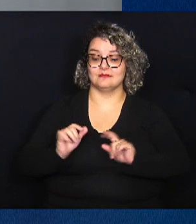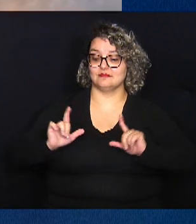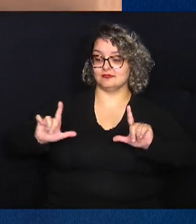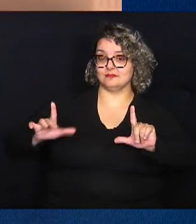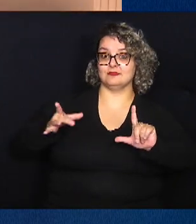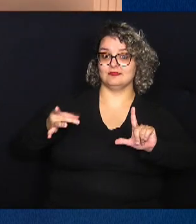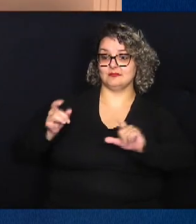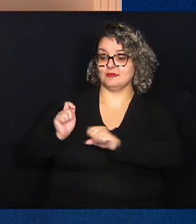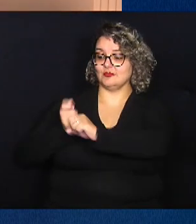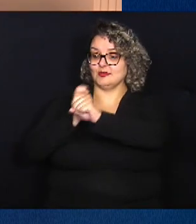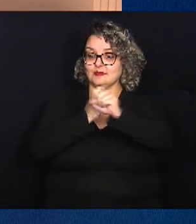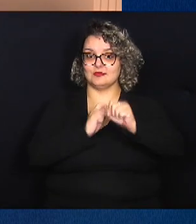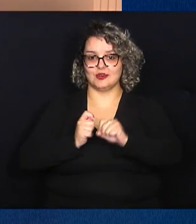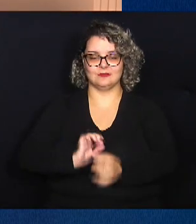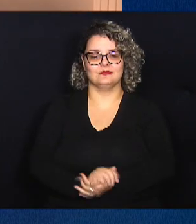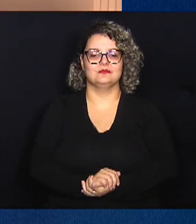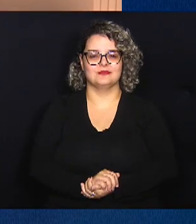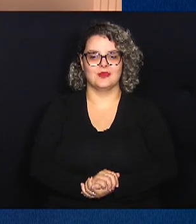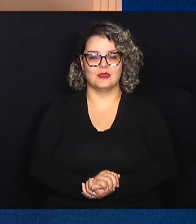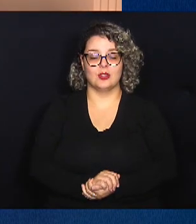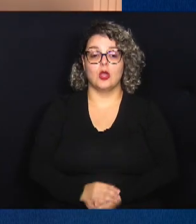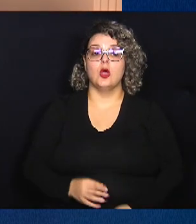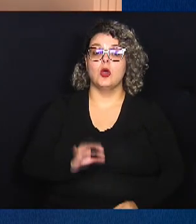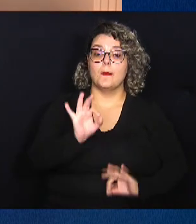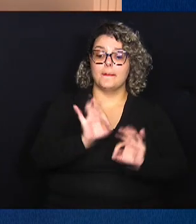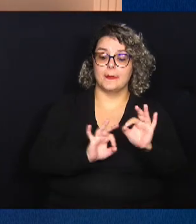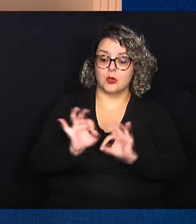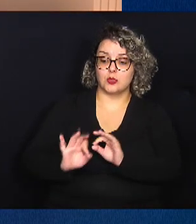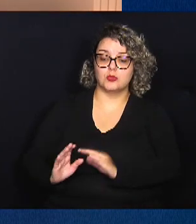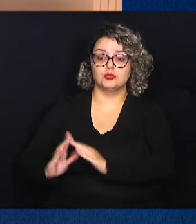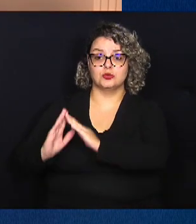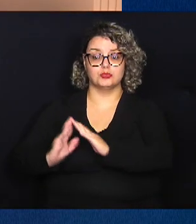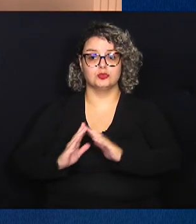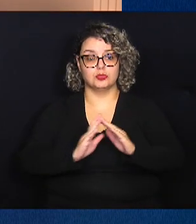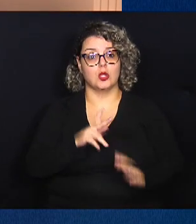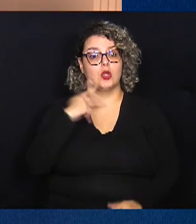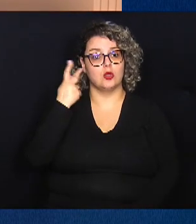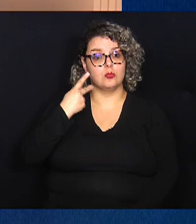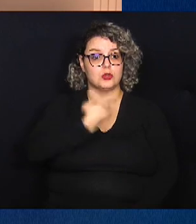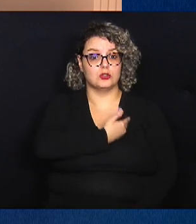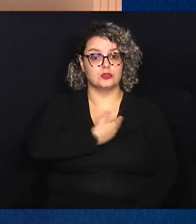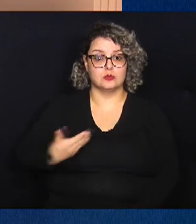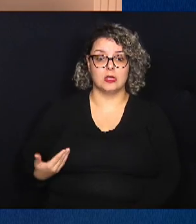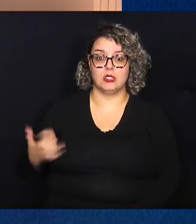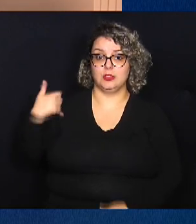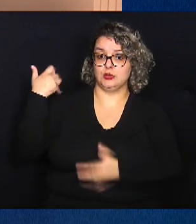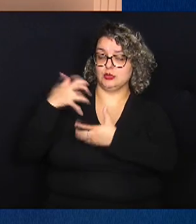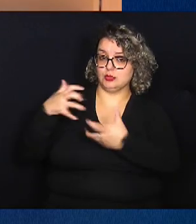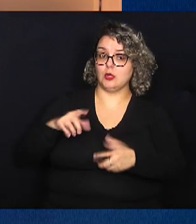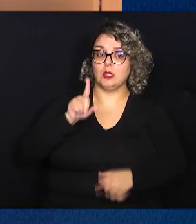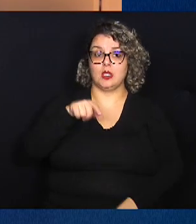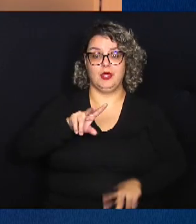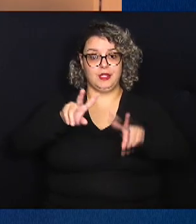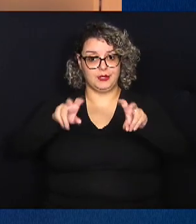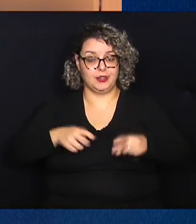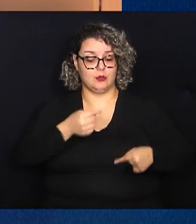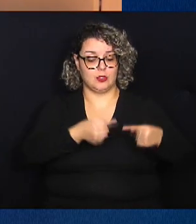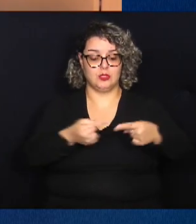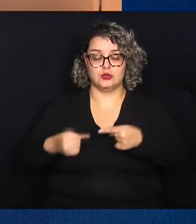busto. E projetos habitacionais e políticas públicas para idosos são temas de debate em